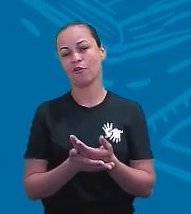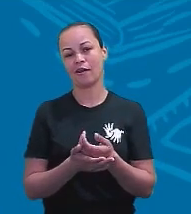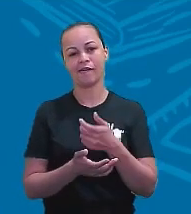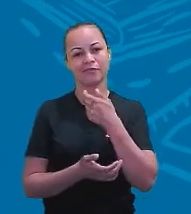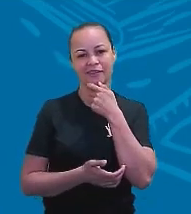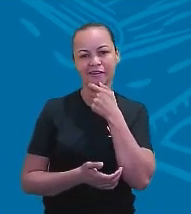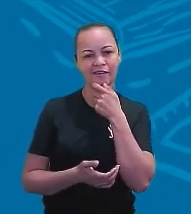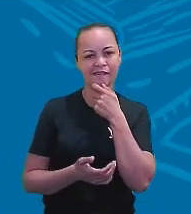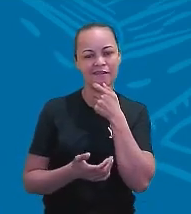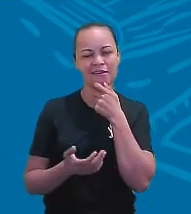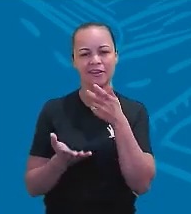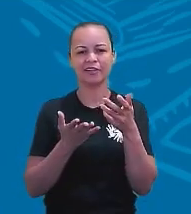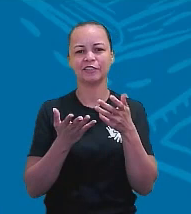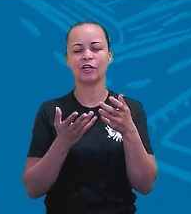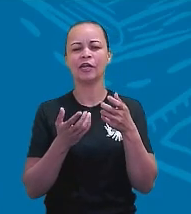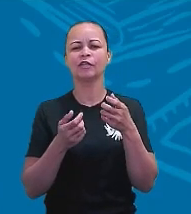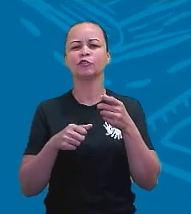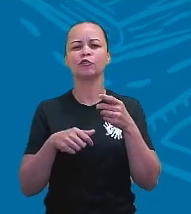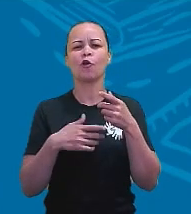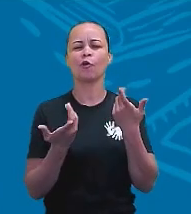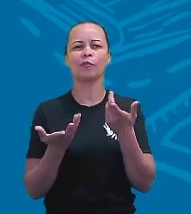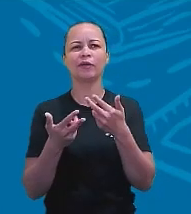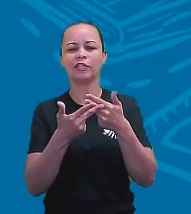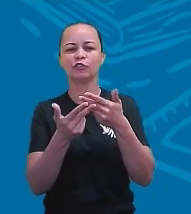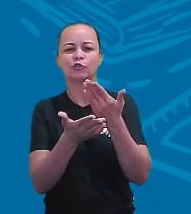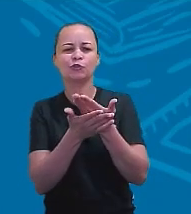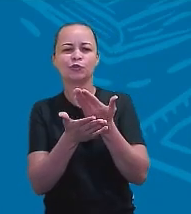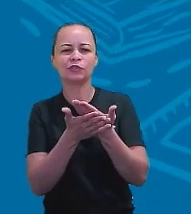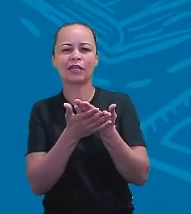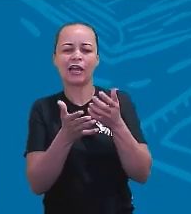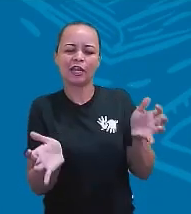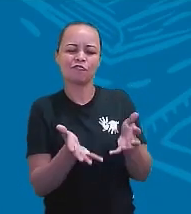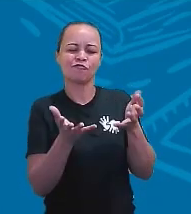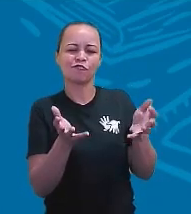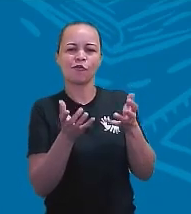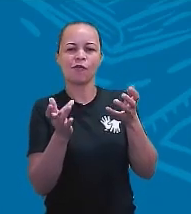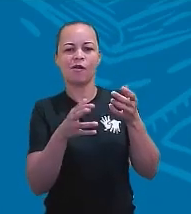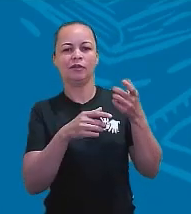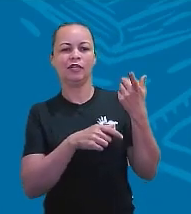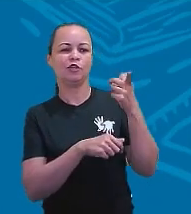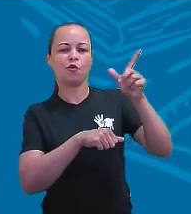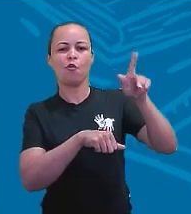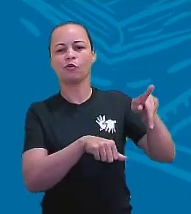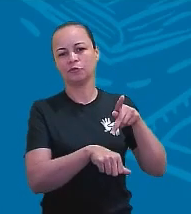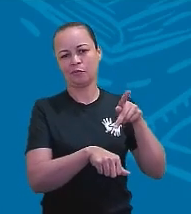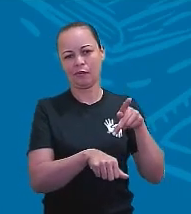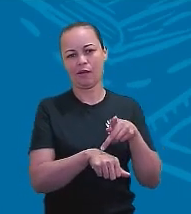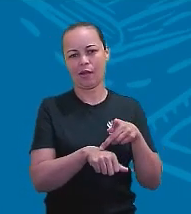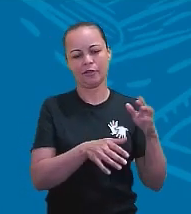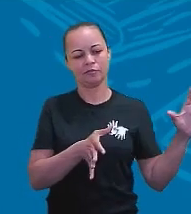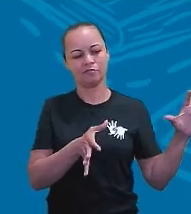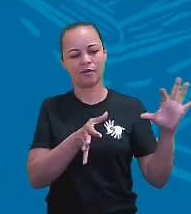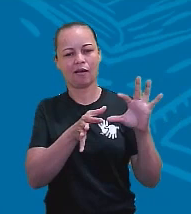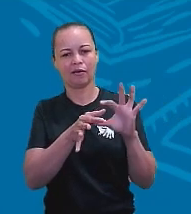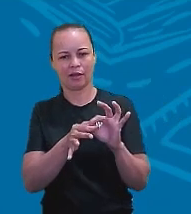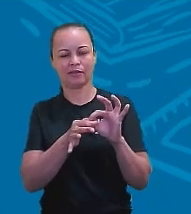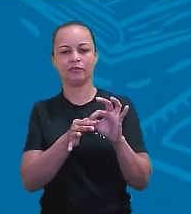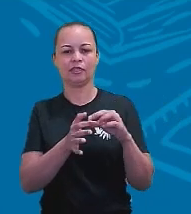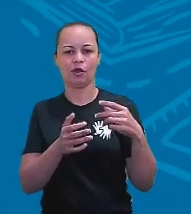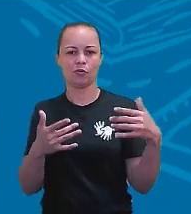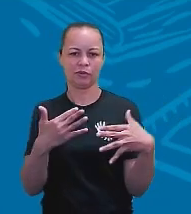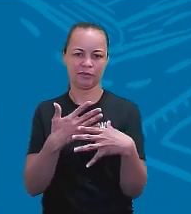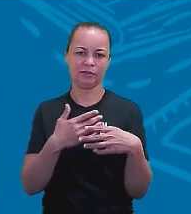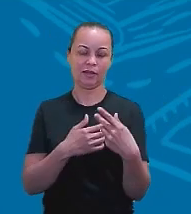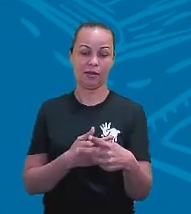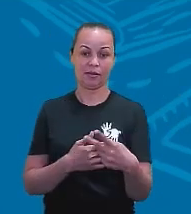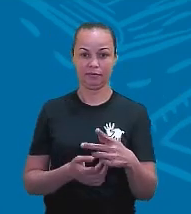maravilhosa, sobre o estrangeirismo aí, essa inclusão da ligação aí estrangeira em nossa